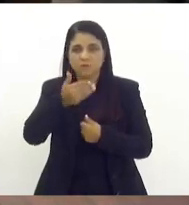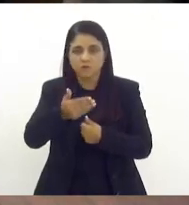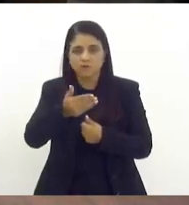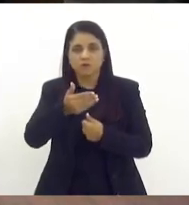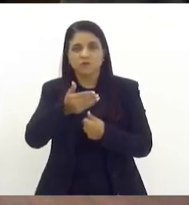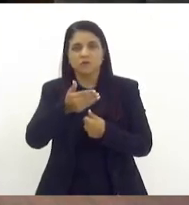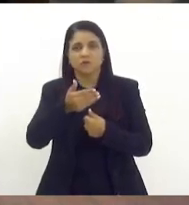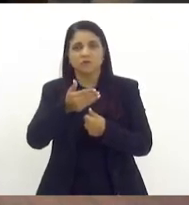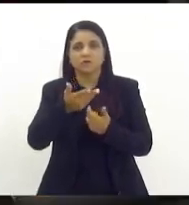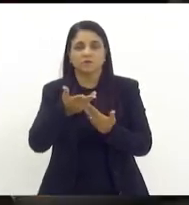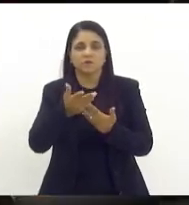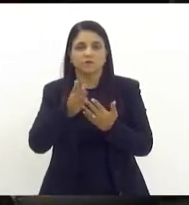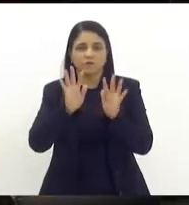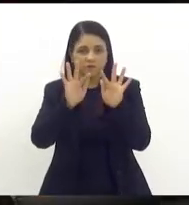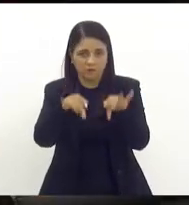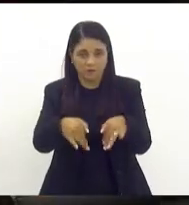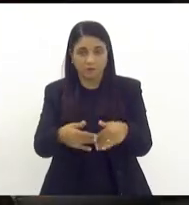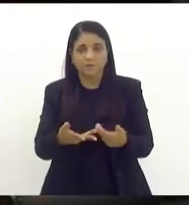final